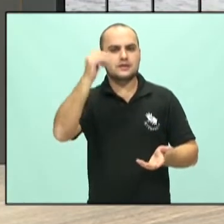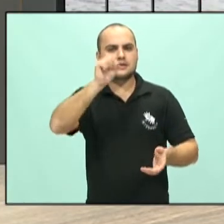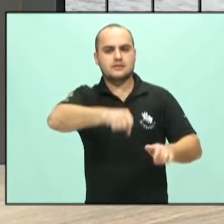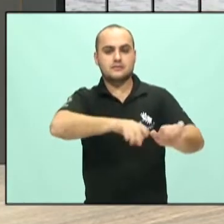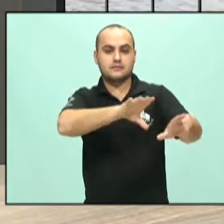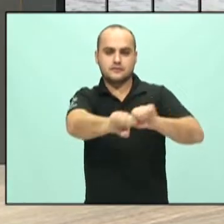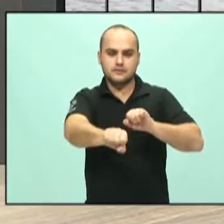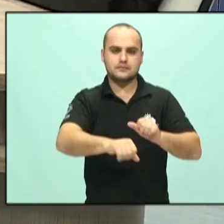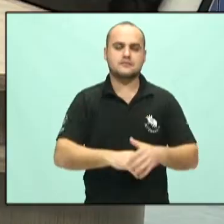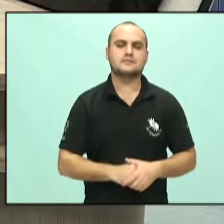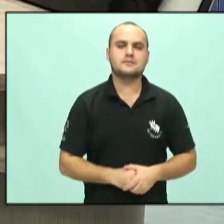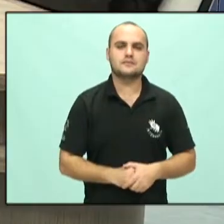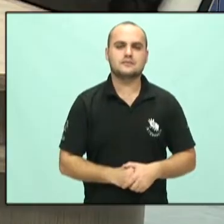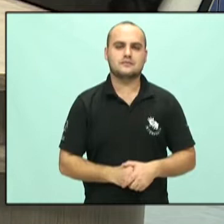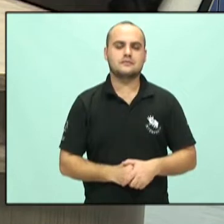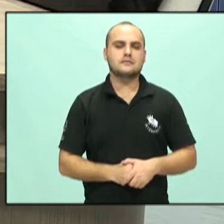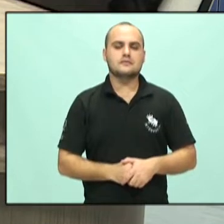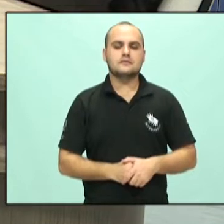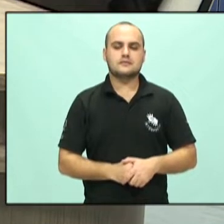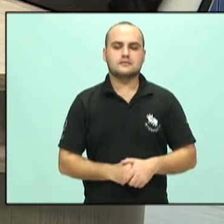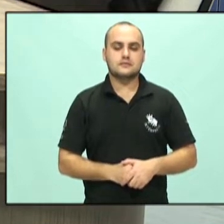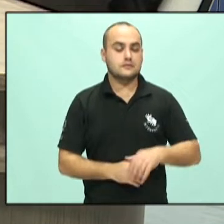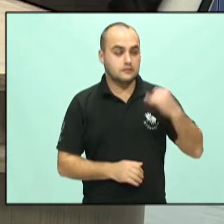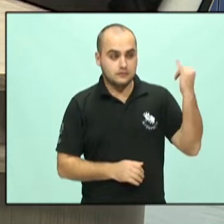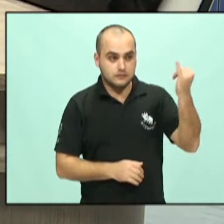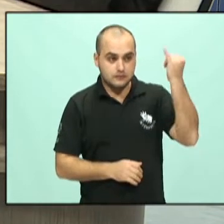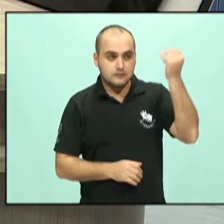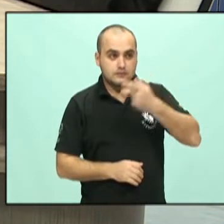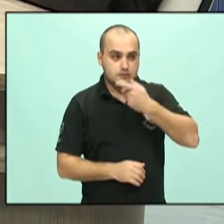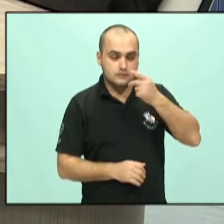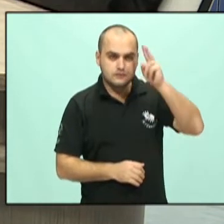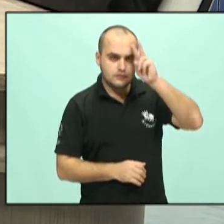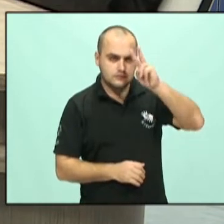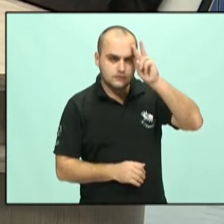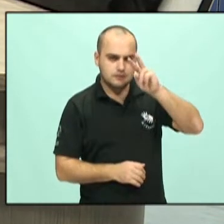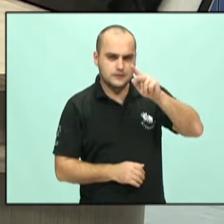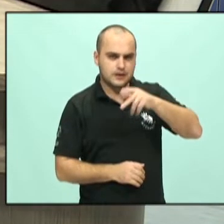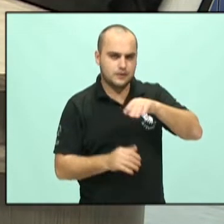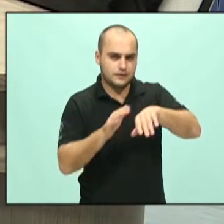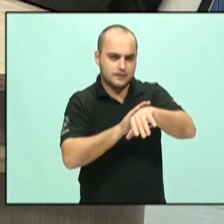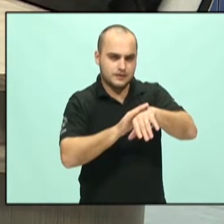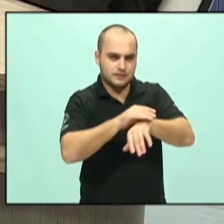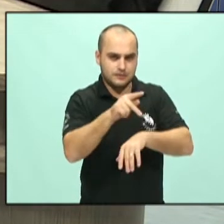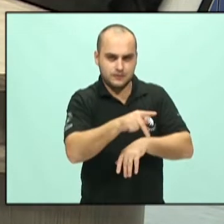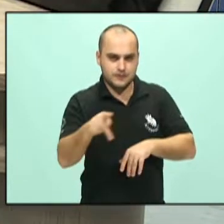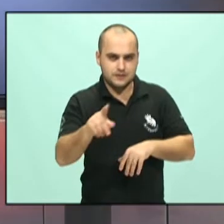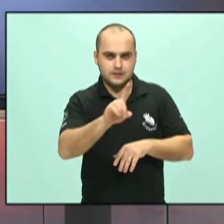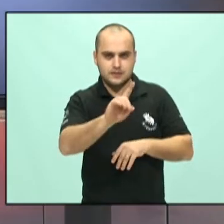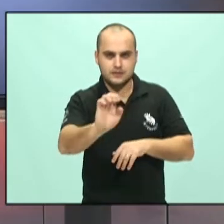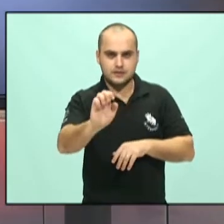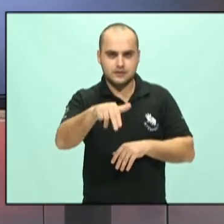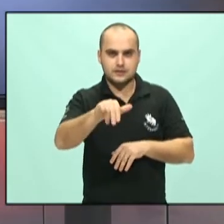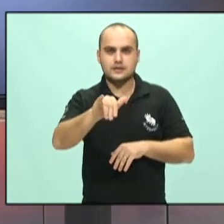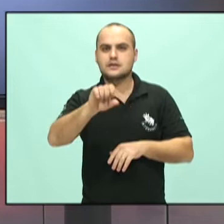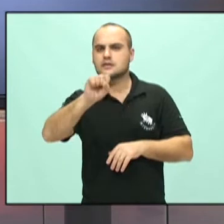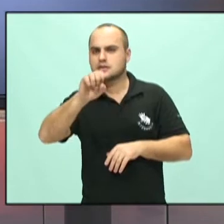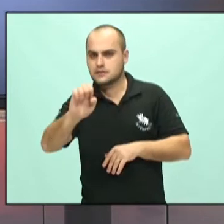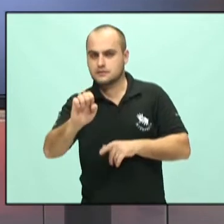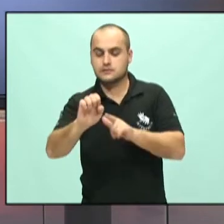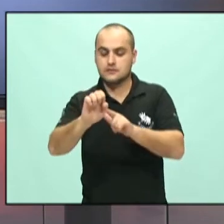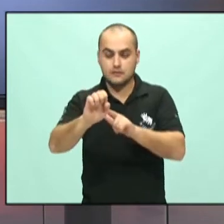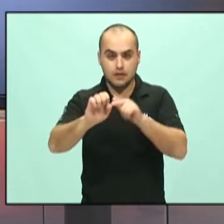queria. Importante destacar, relembrar até que a gente falou com a professora Denise no primeiro bloco, esse festival